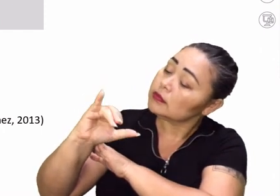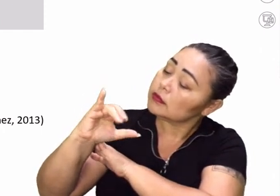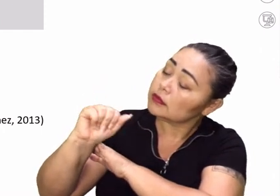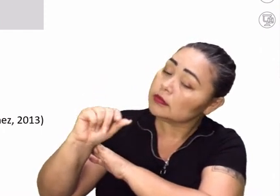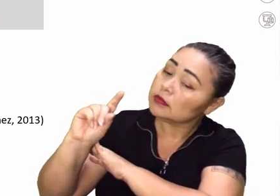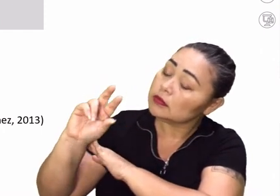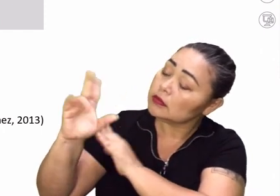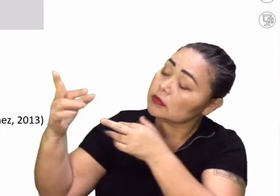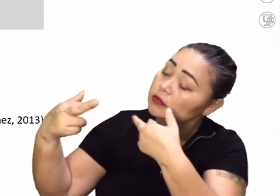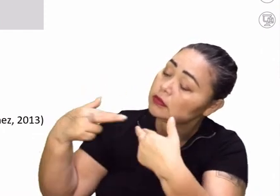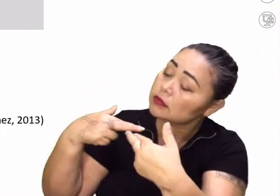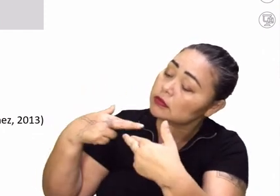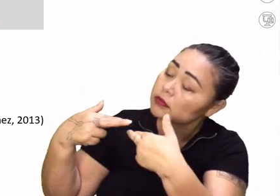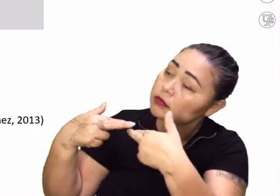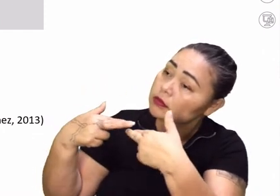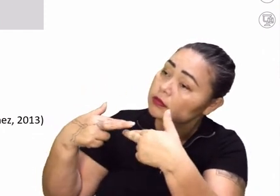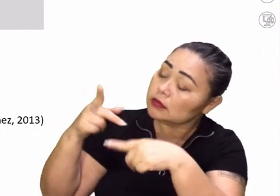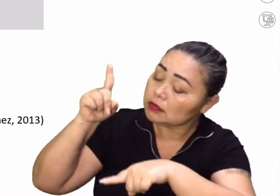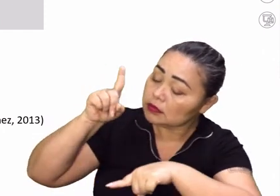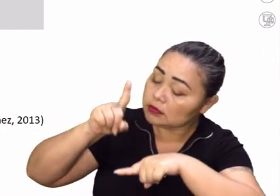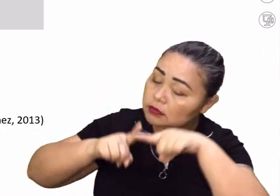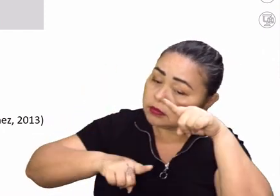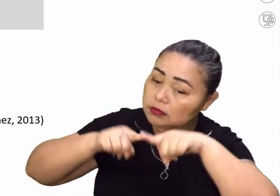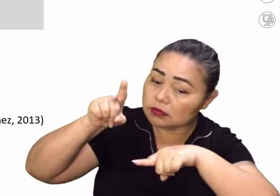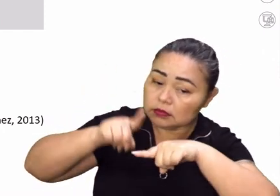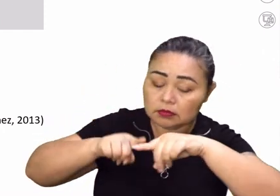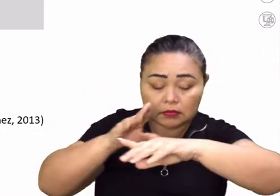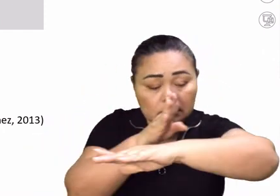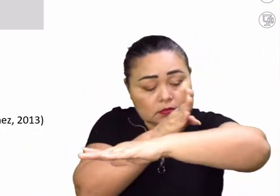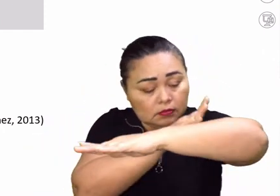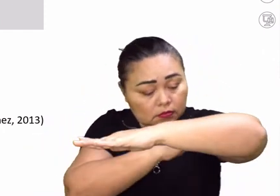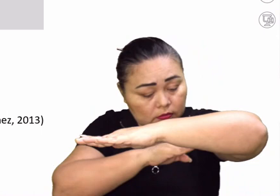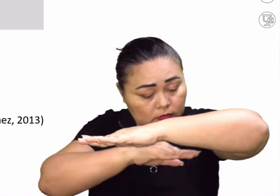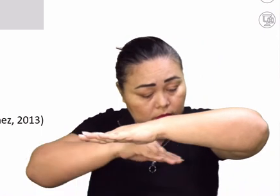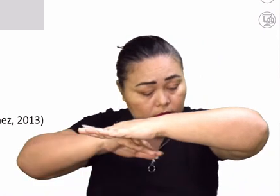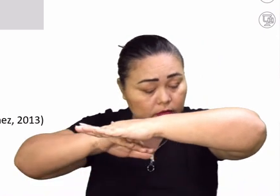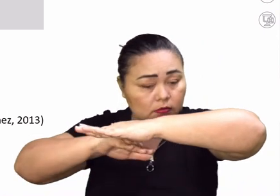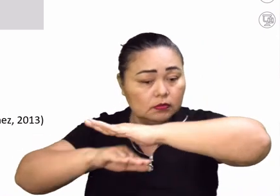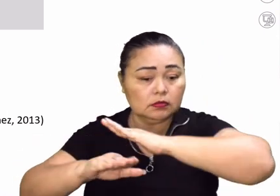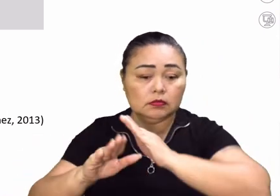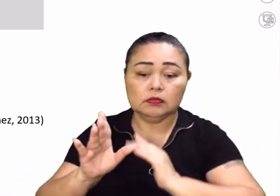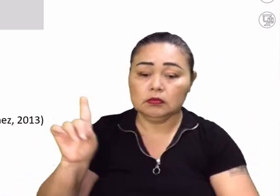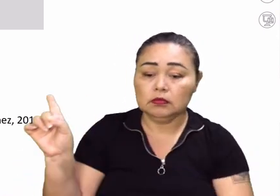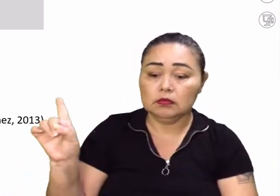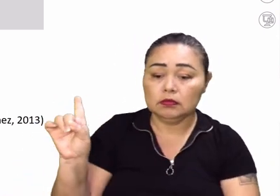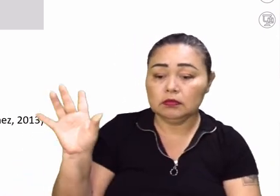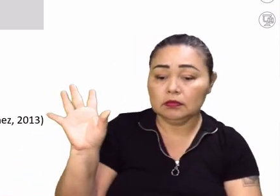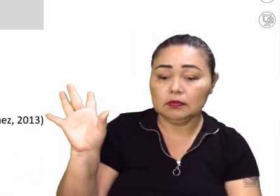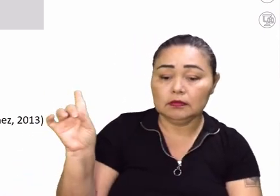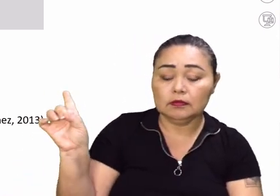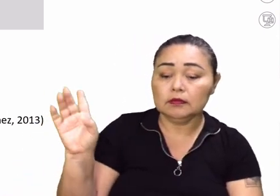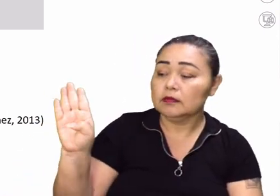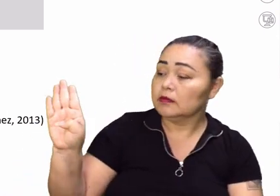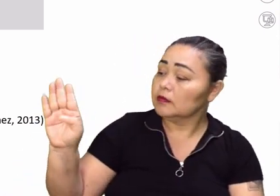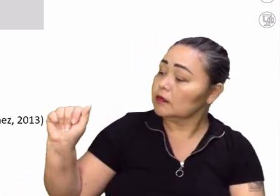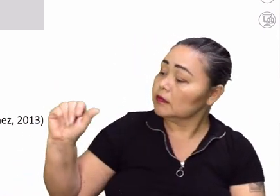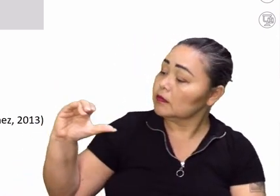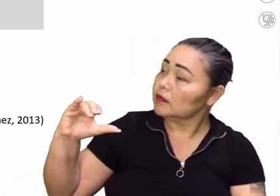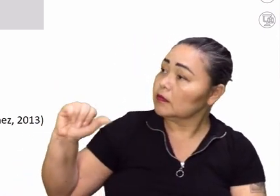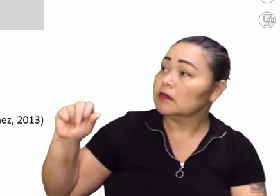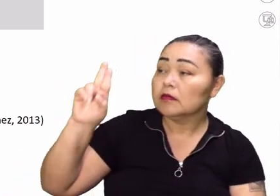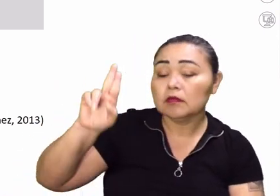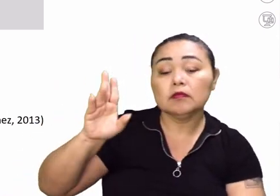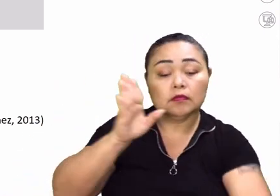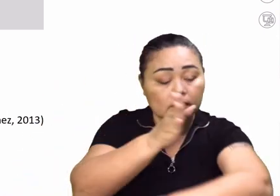a uma a um objeto que tem esse formato não é isso exatamente então por isso